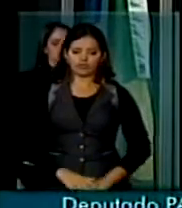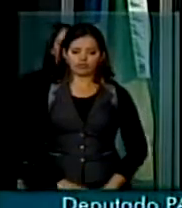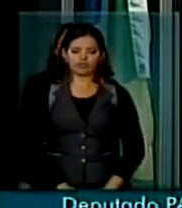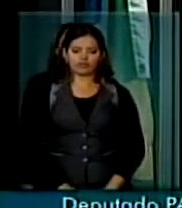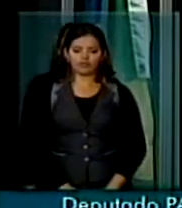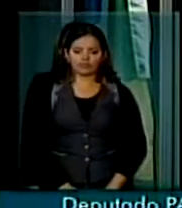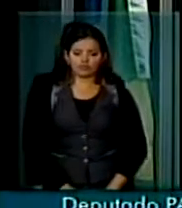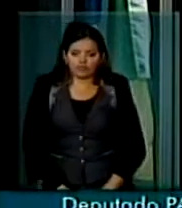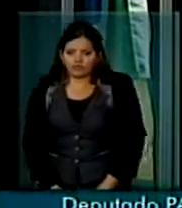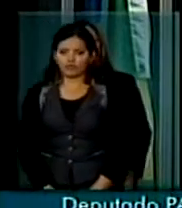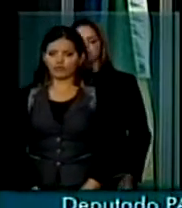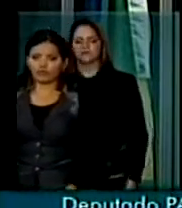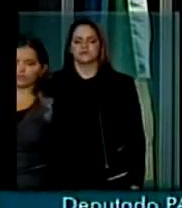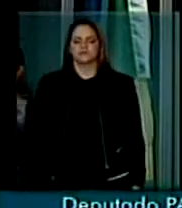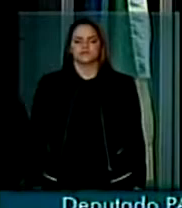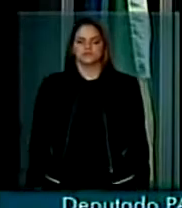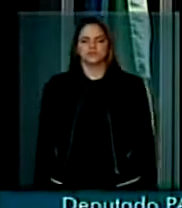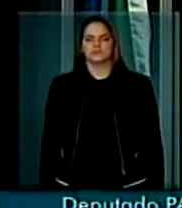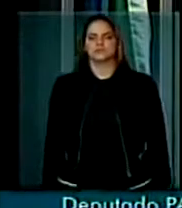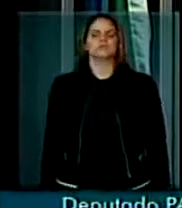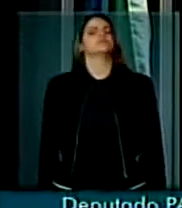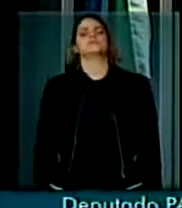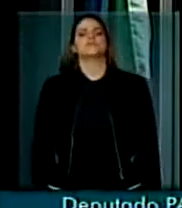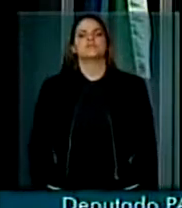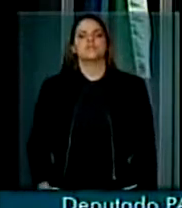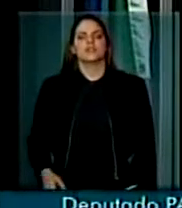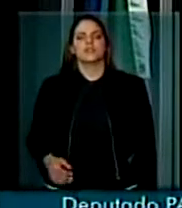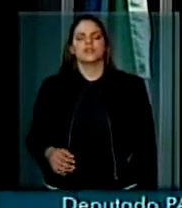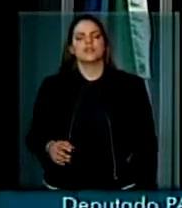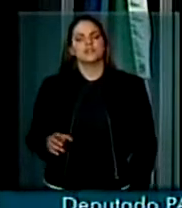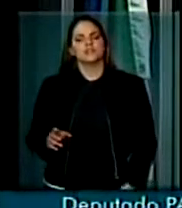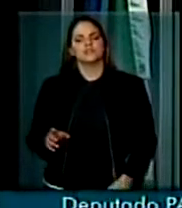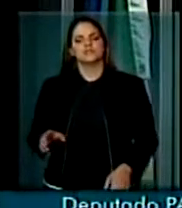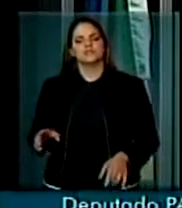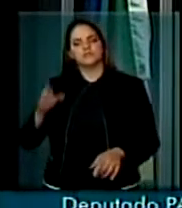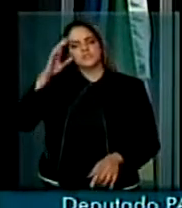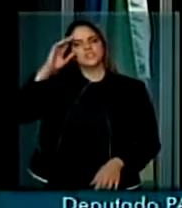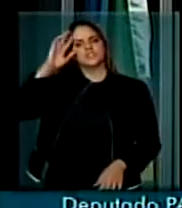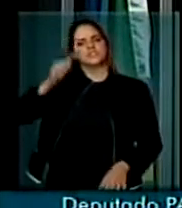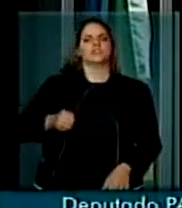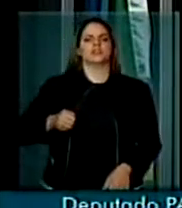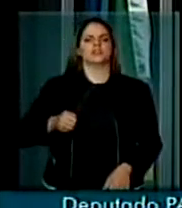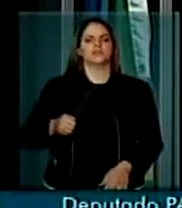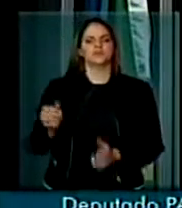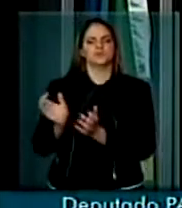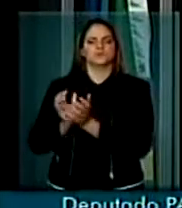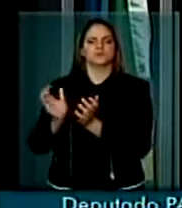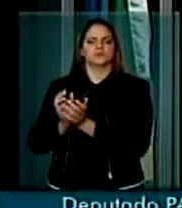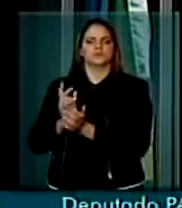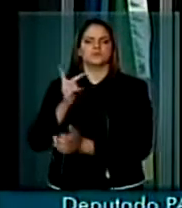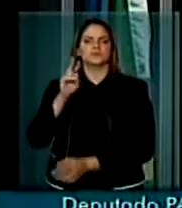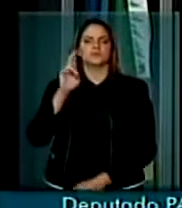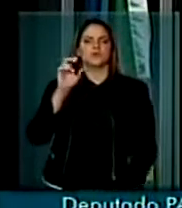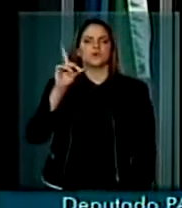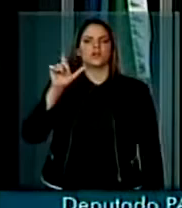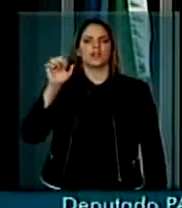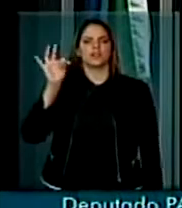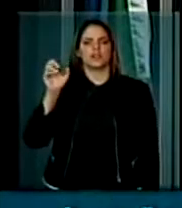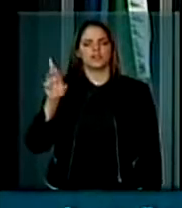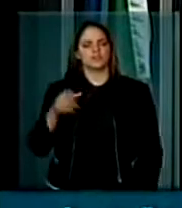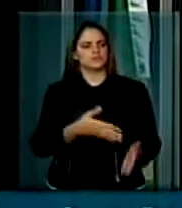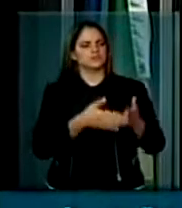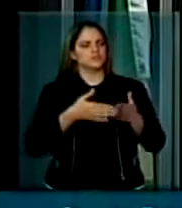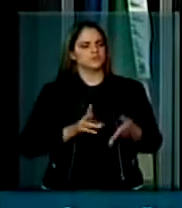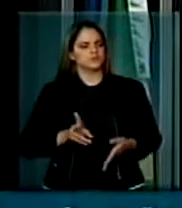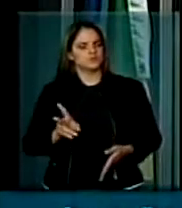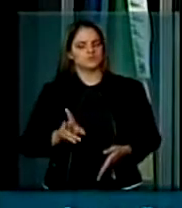cores da chamada revolução, ainda que sob as cores da chamada ditadura do proletariado. Peço para concluir, senhor presidente.